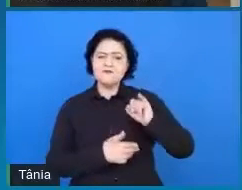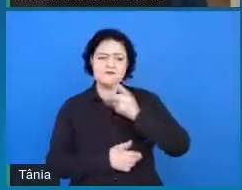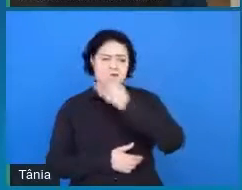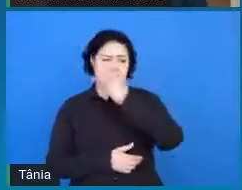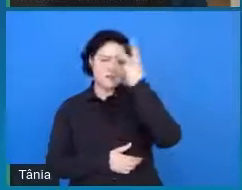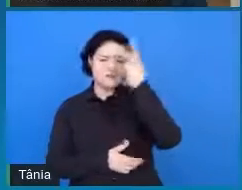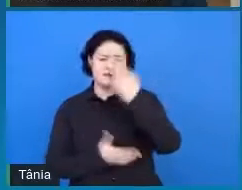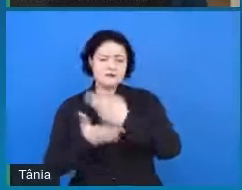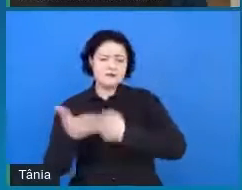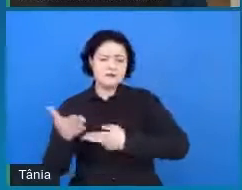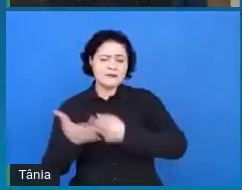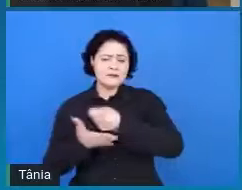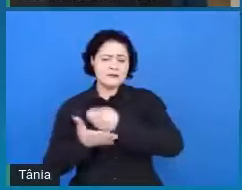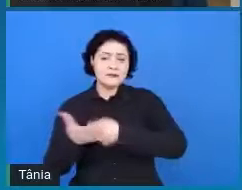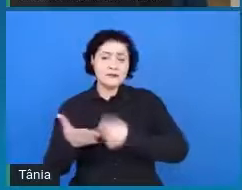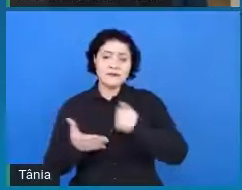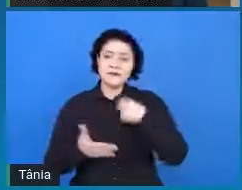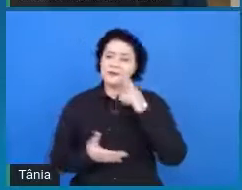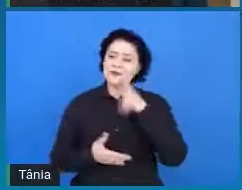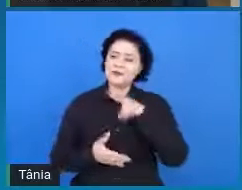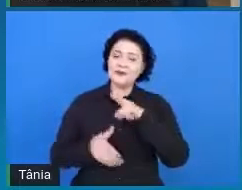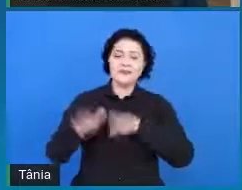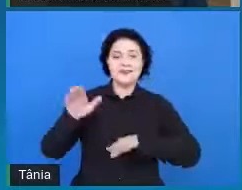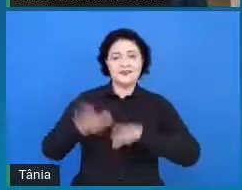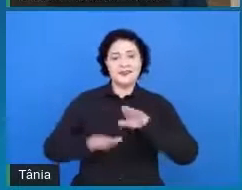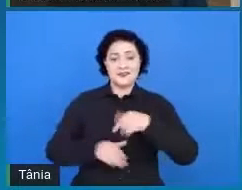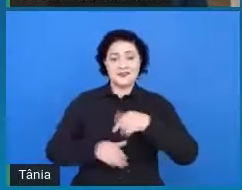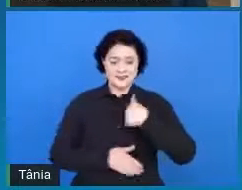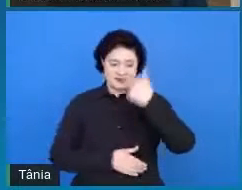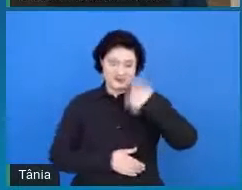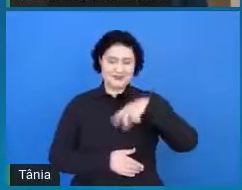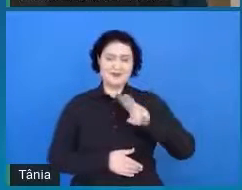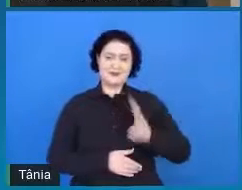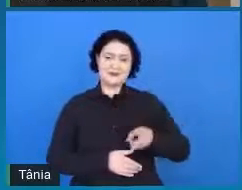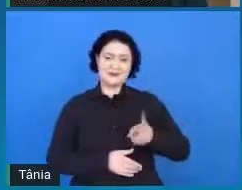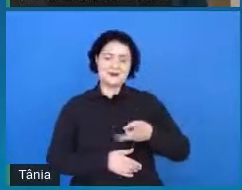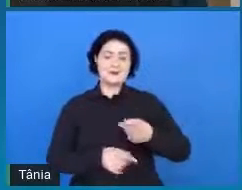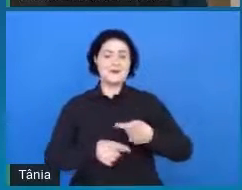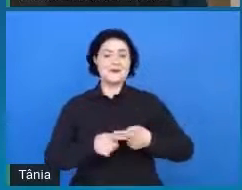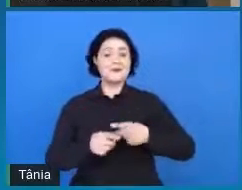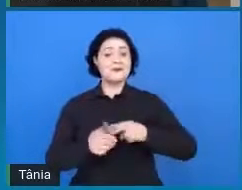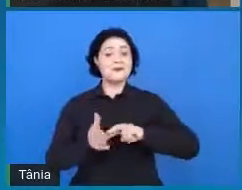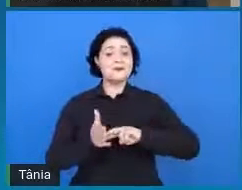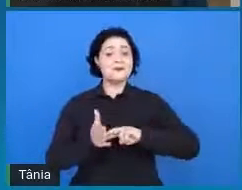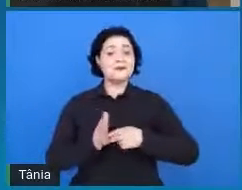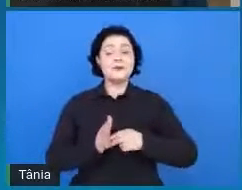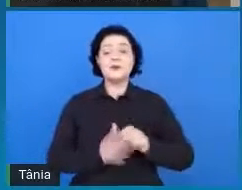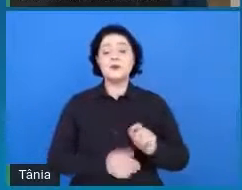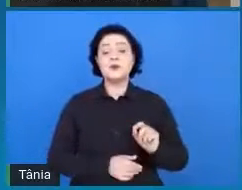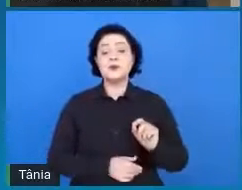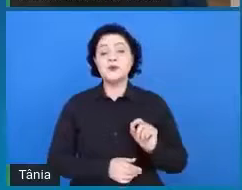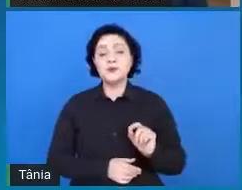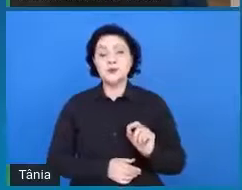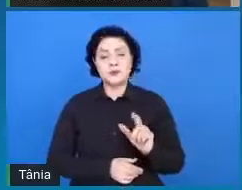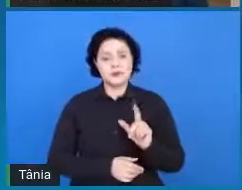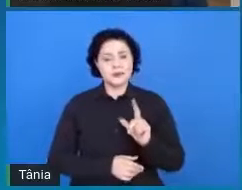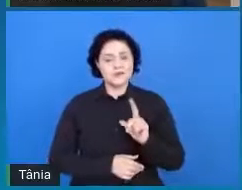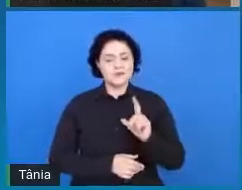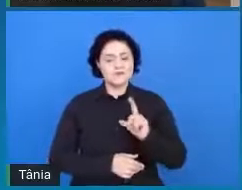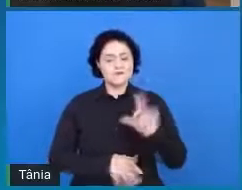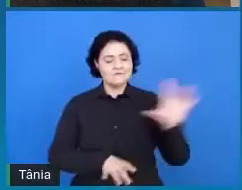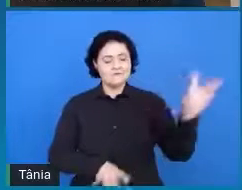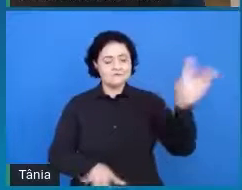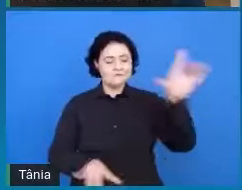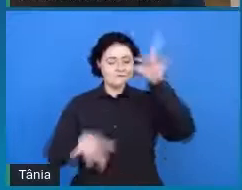o redator e vou lá ver as vezes sou eu mesmo isso nos dias realmente que há uma